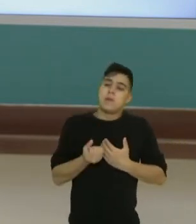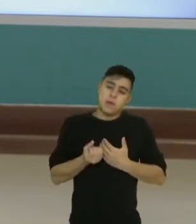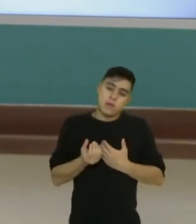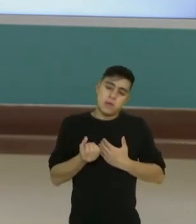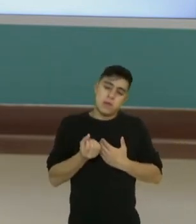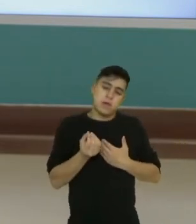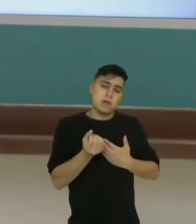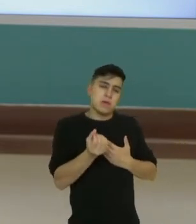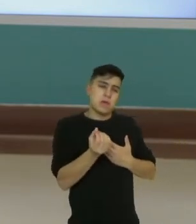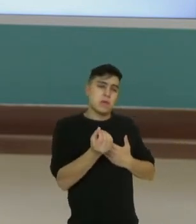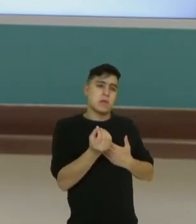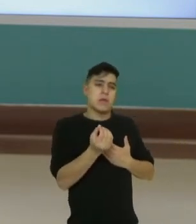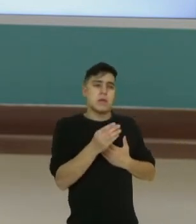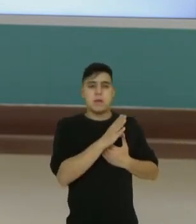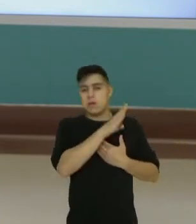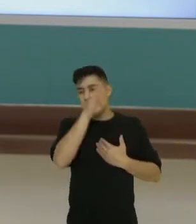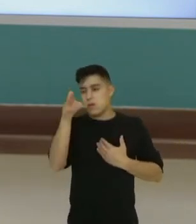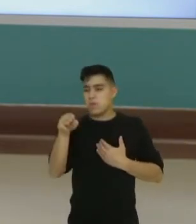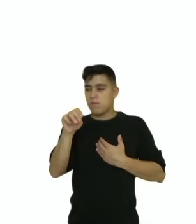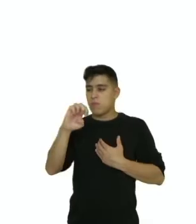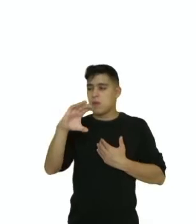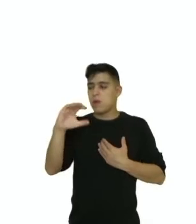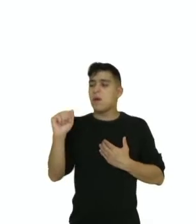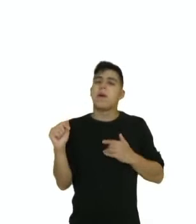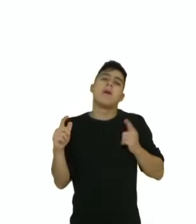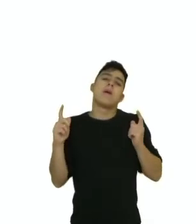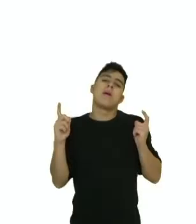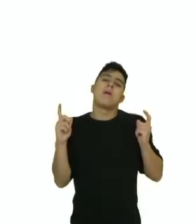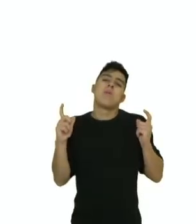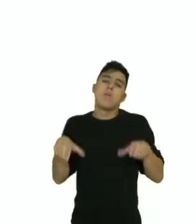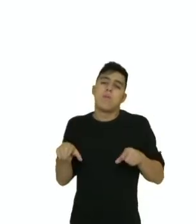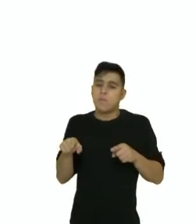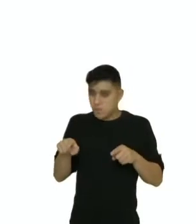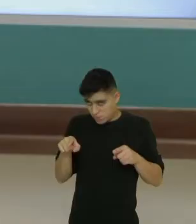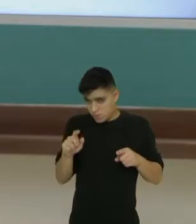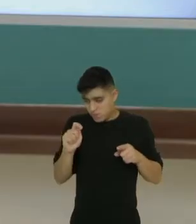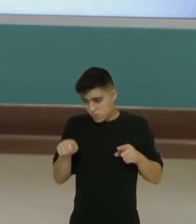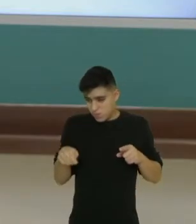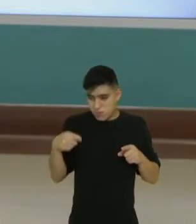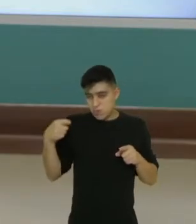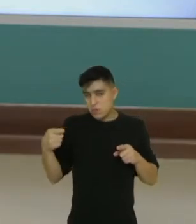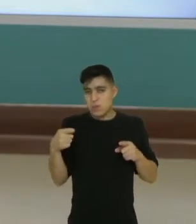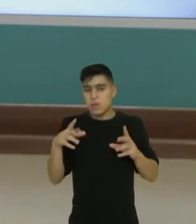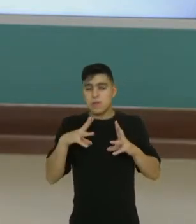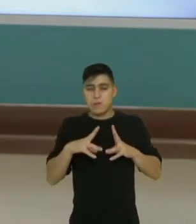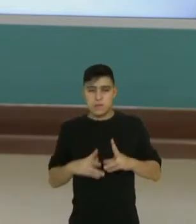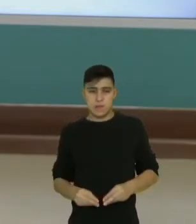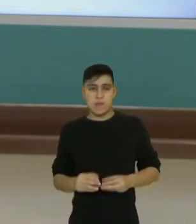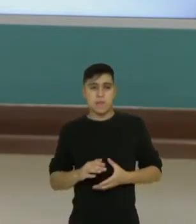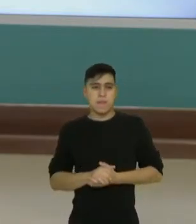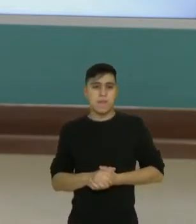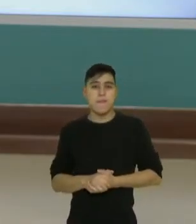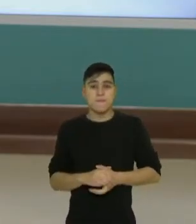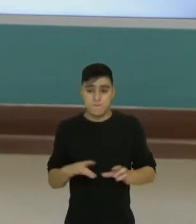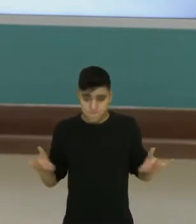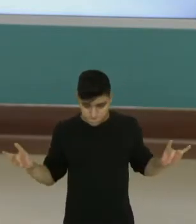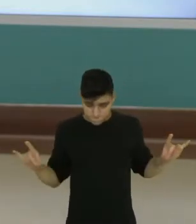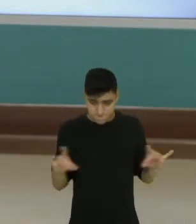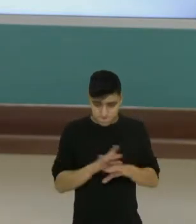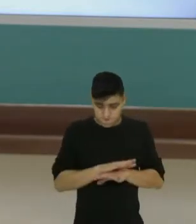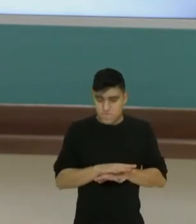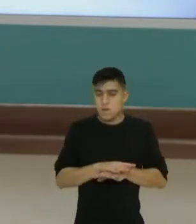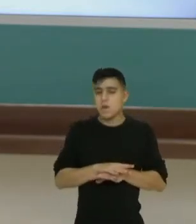de Medina até Meca, onde literalmente é considerado um elemento sagrado. Dentro disso, nós vamos